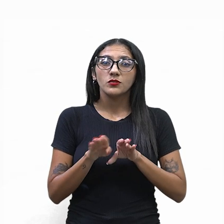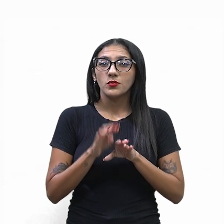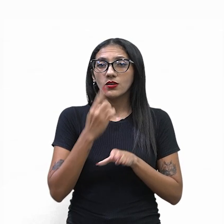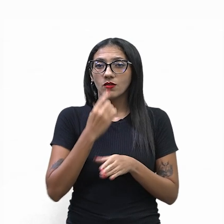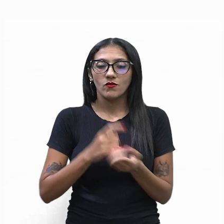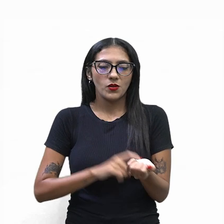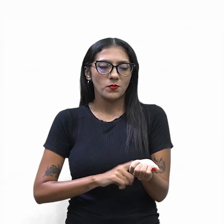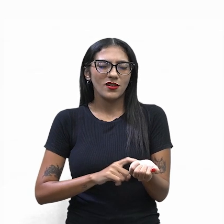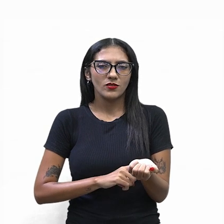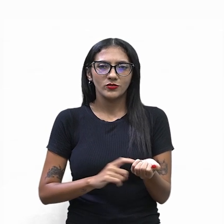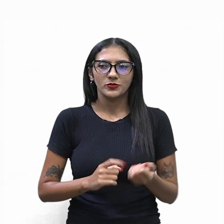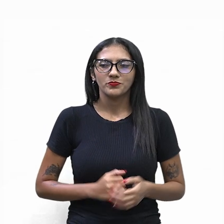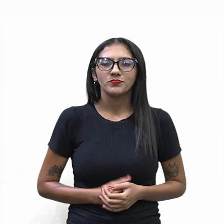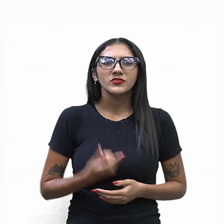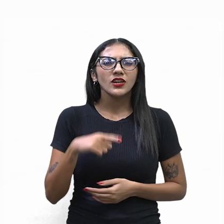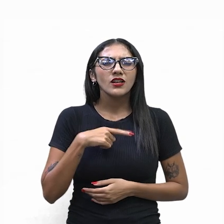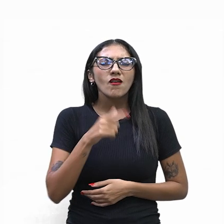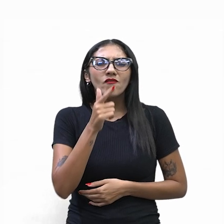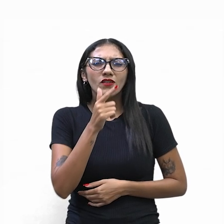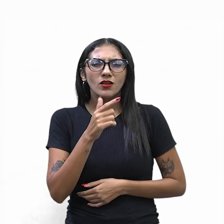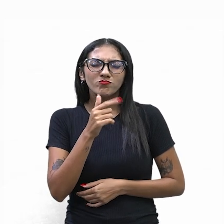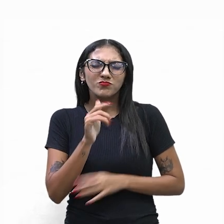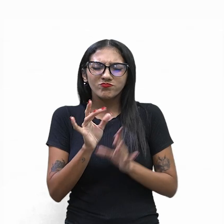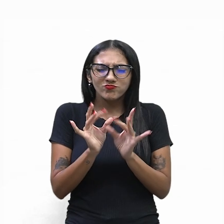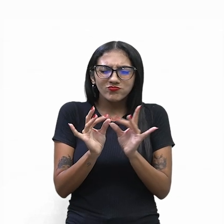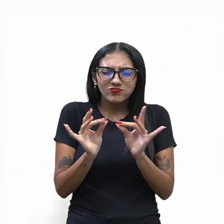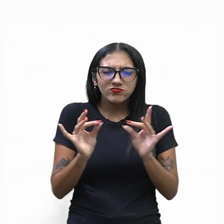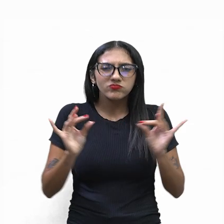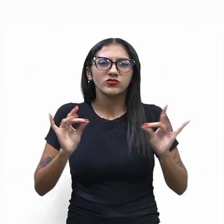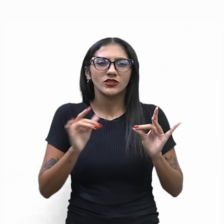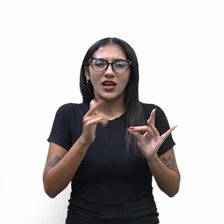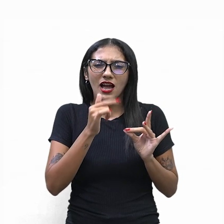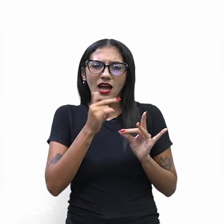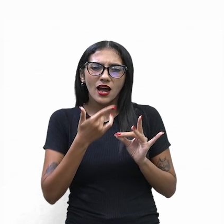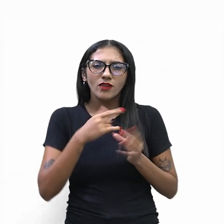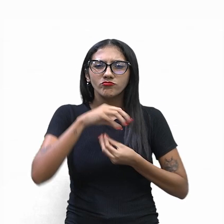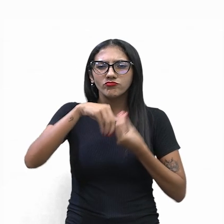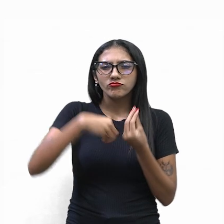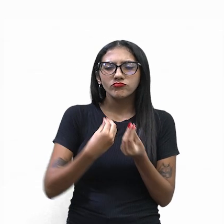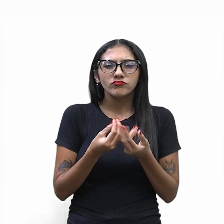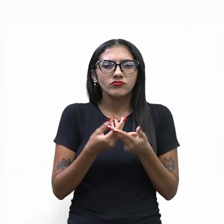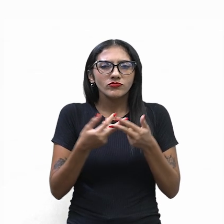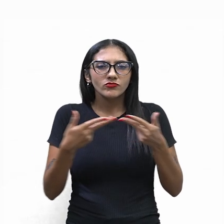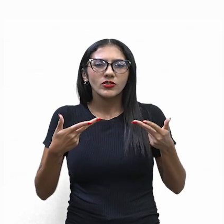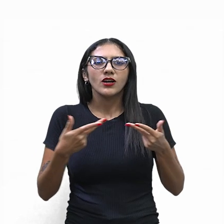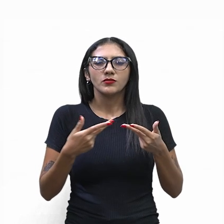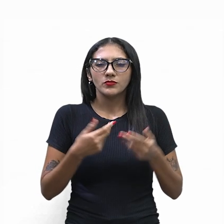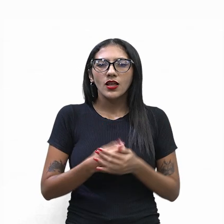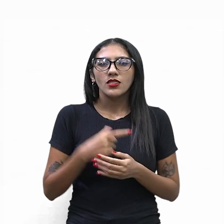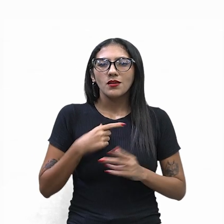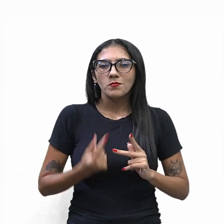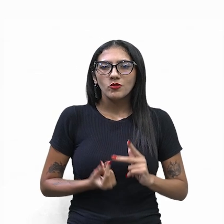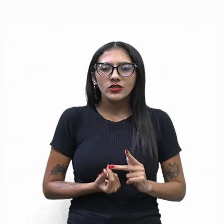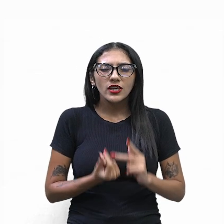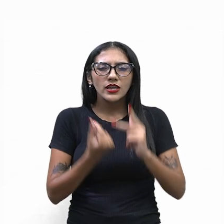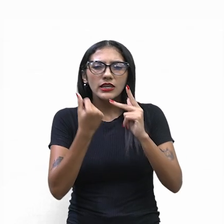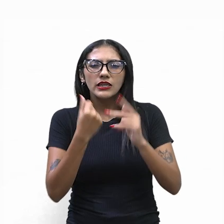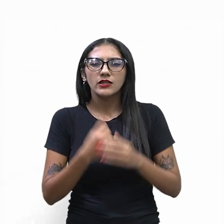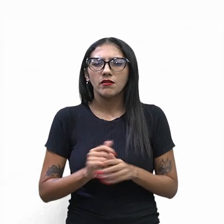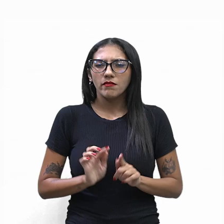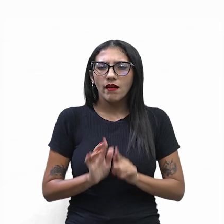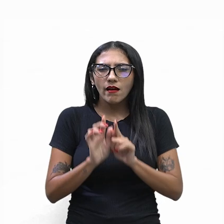E o sangue, gente, ele é um fluido constituído aí por água, por substâncias como proteínas,